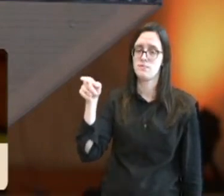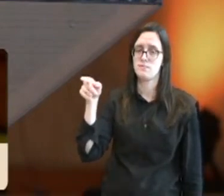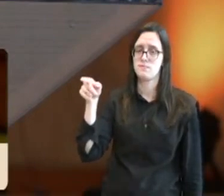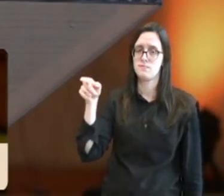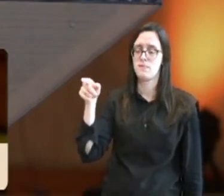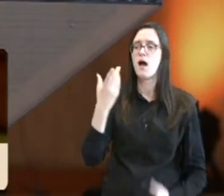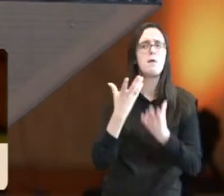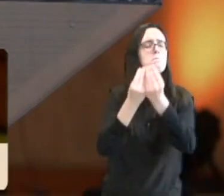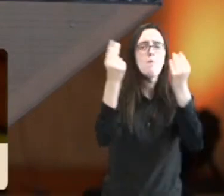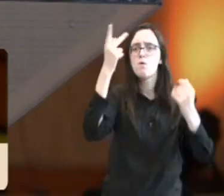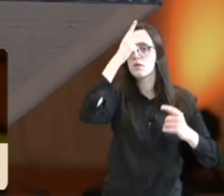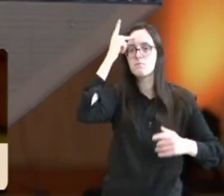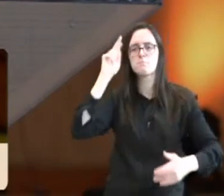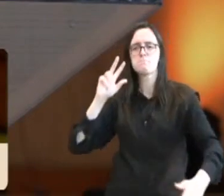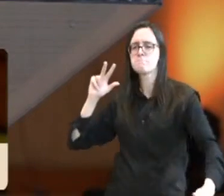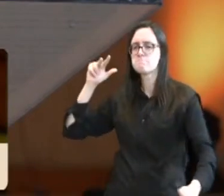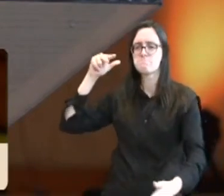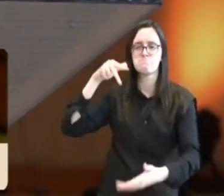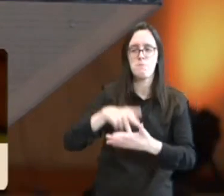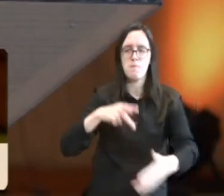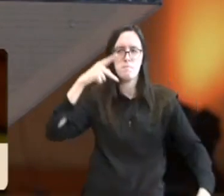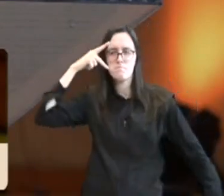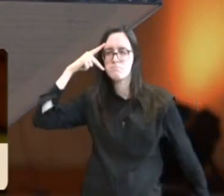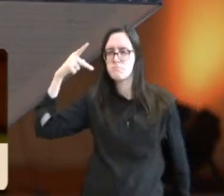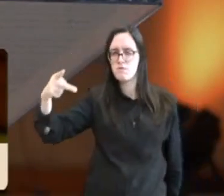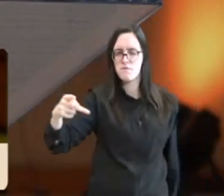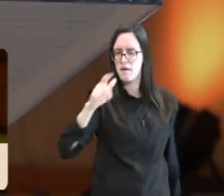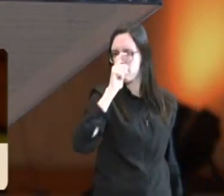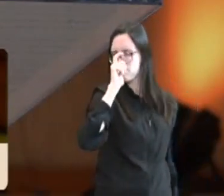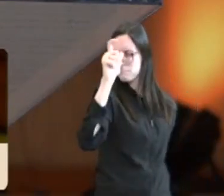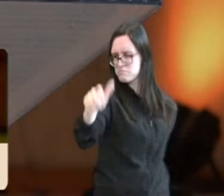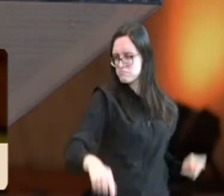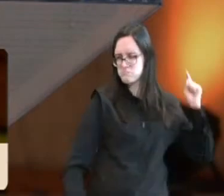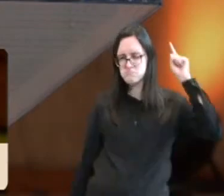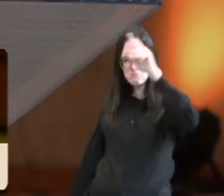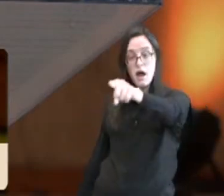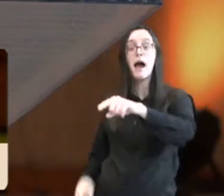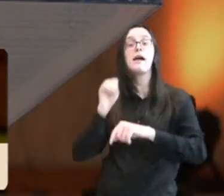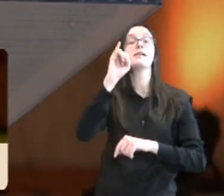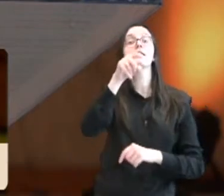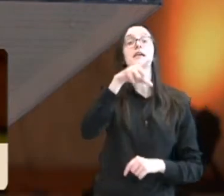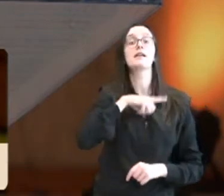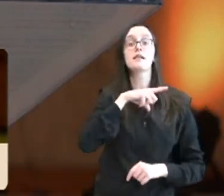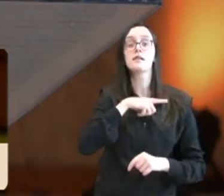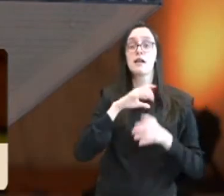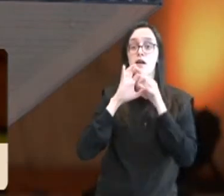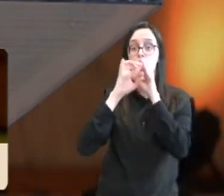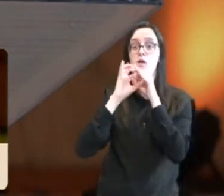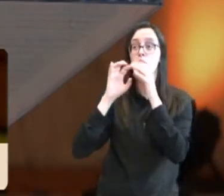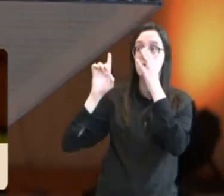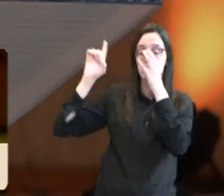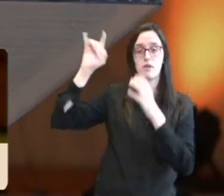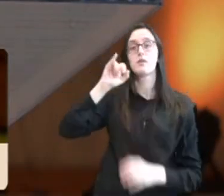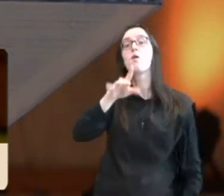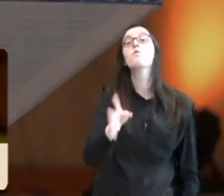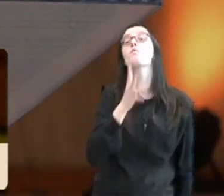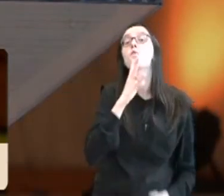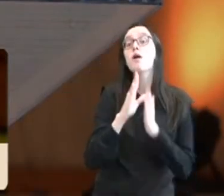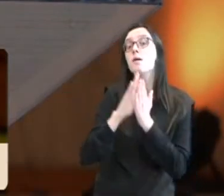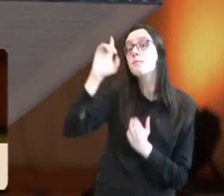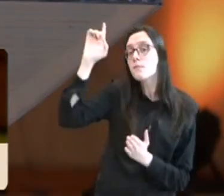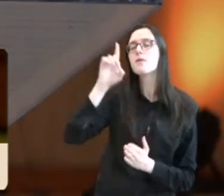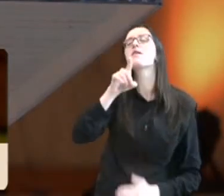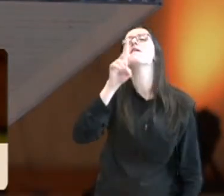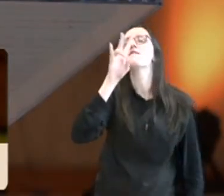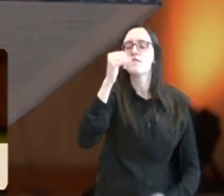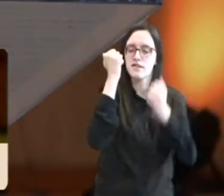Há muita gente que se levanta em profecias e revelações, e se você estiver em comunhão com Deus, conhecendo a palavra, Deus vai